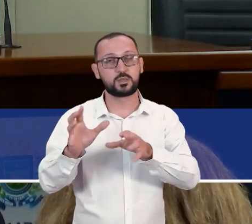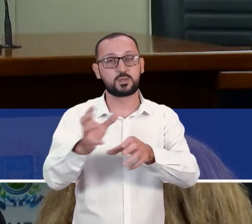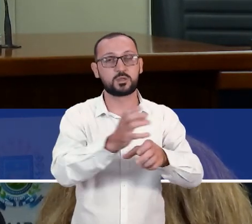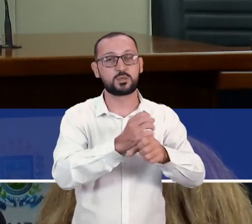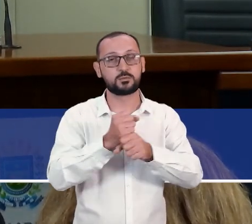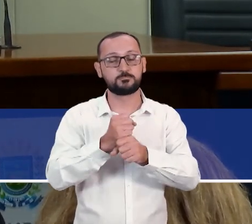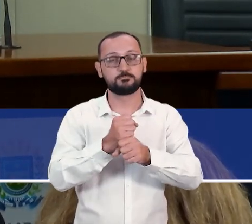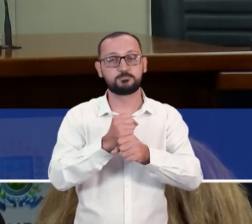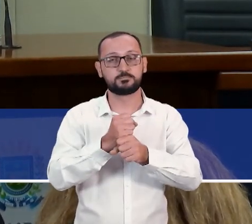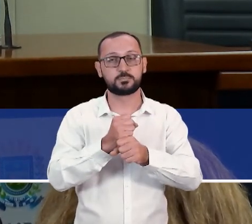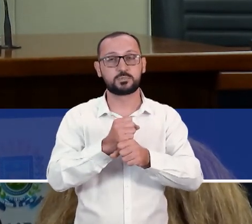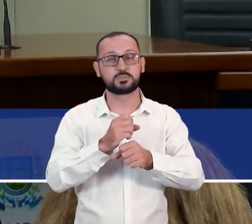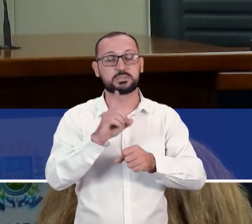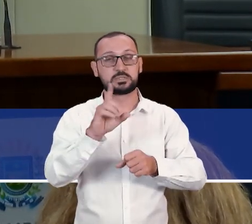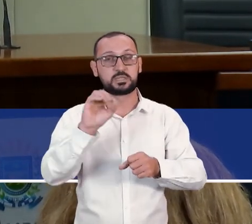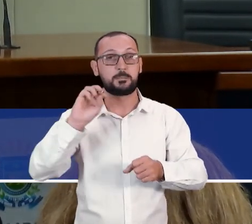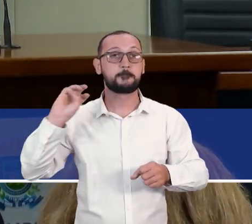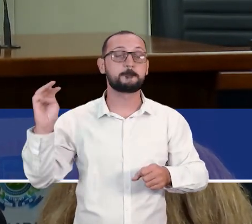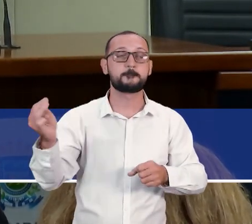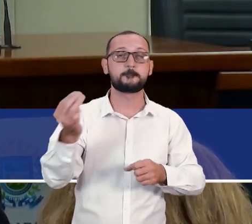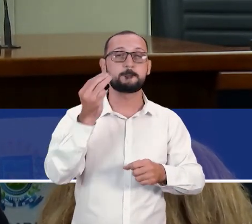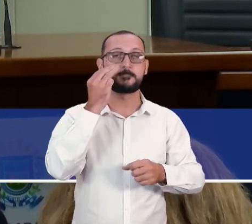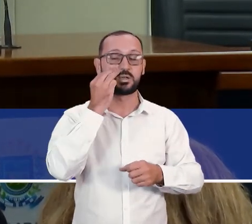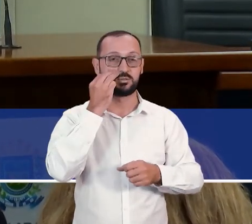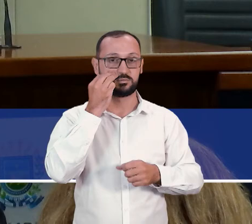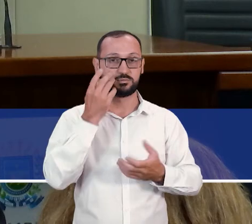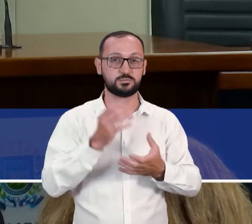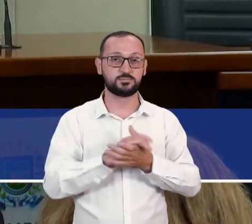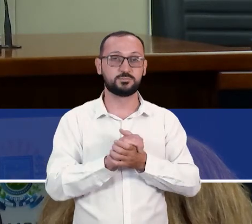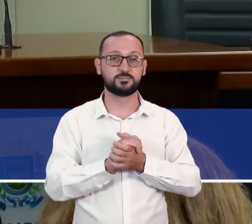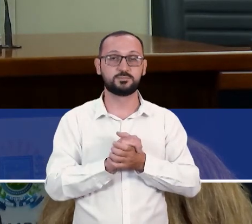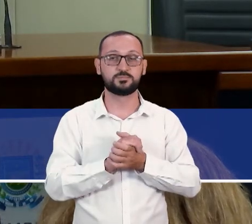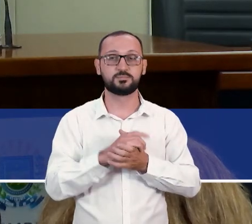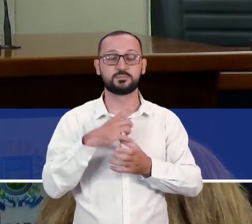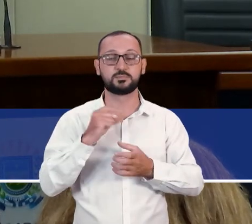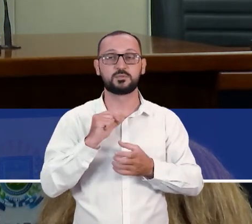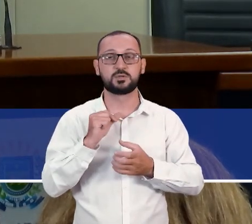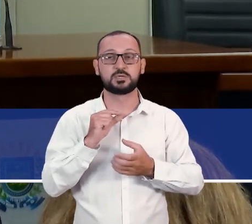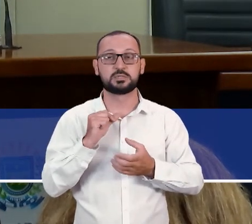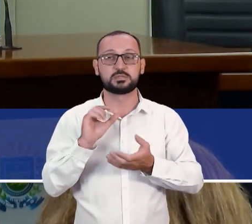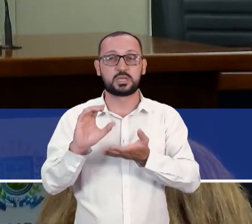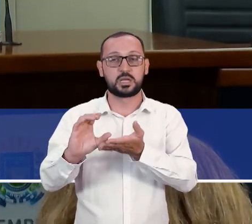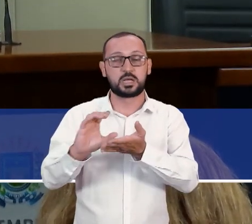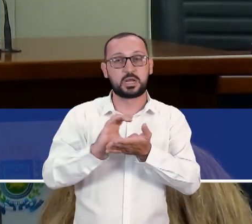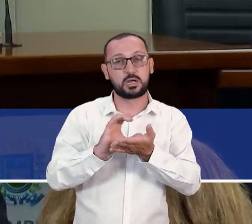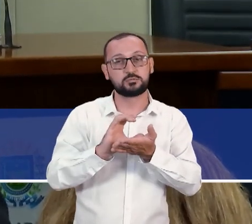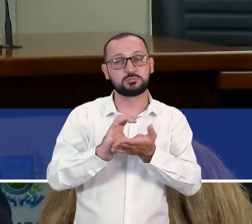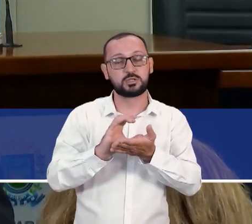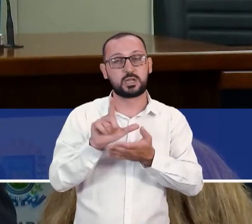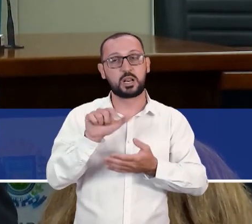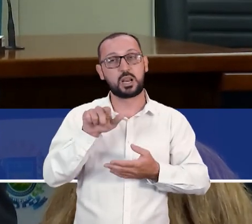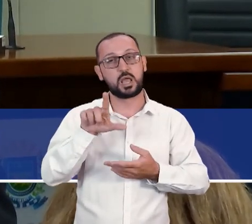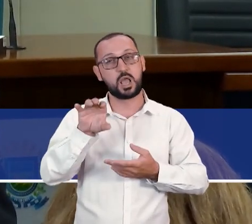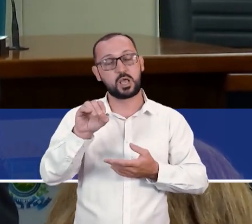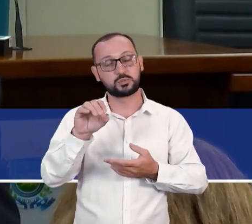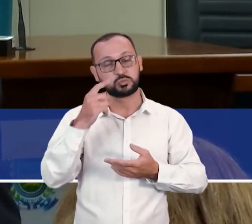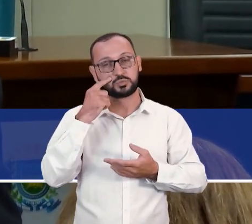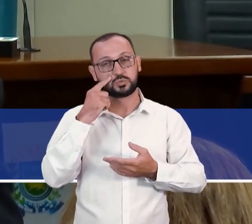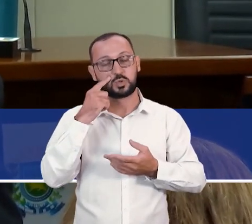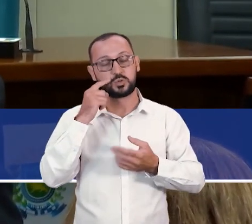do montante de 10,9 bilhões. Em razão dessa receita corrente